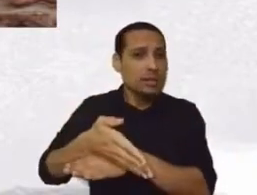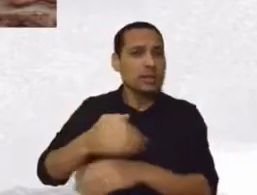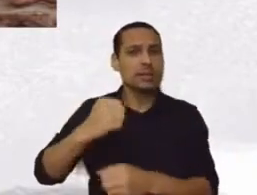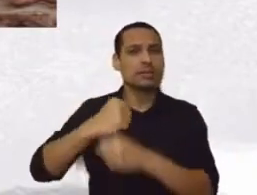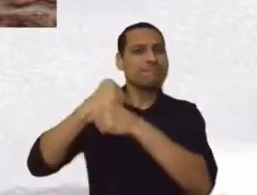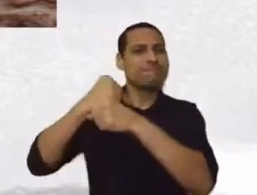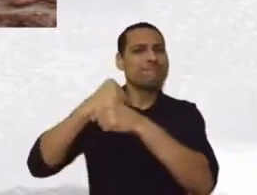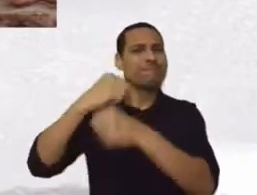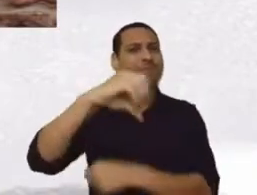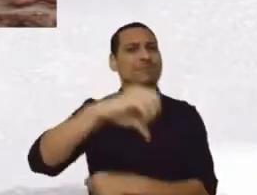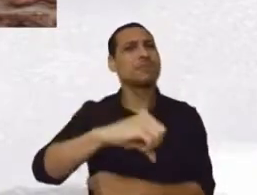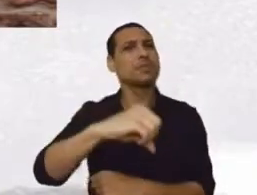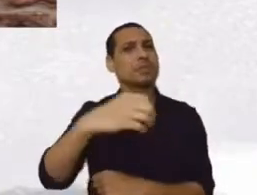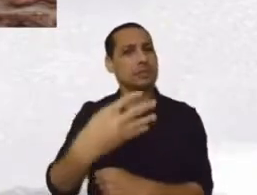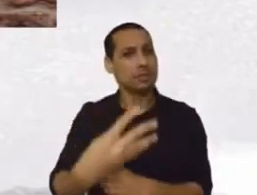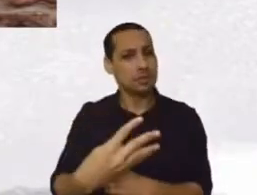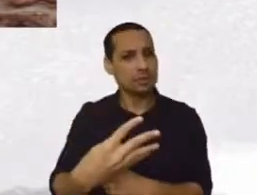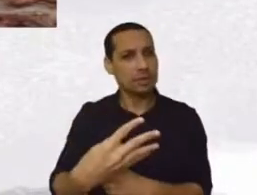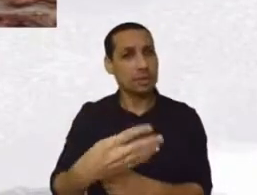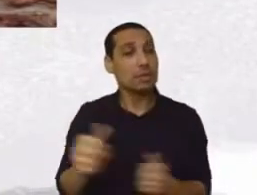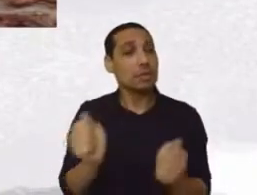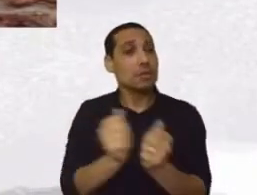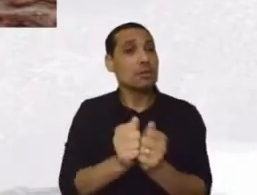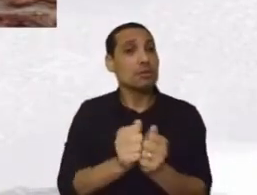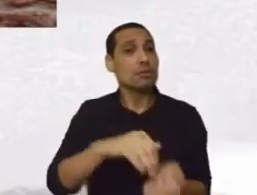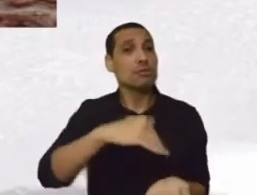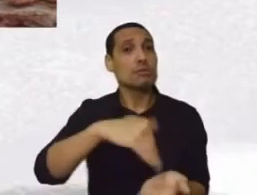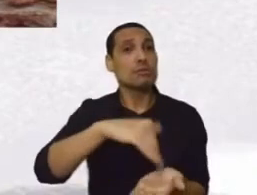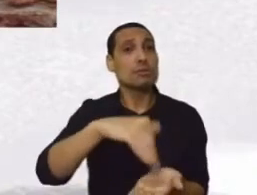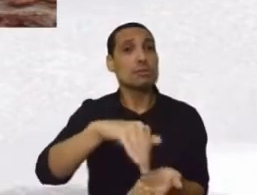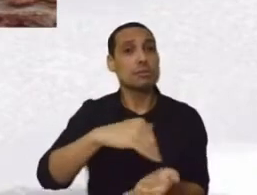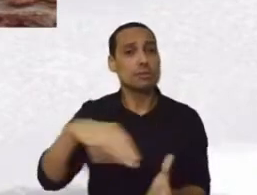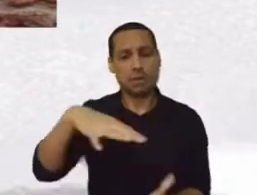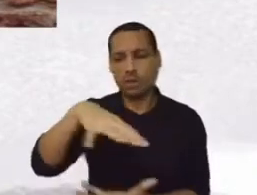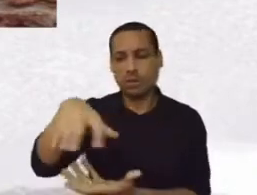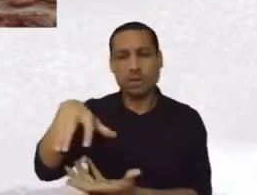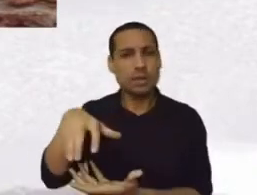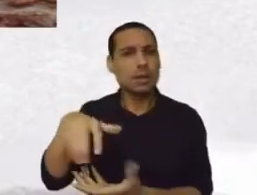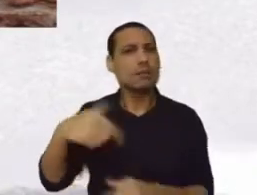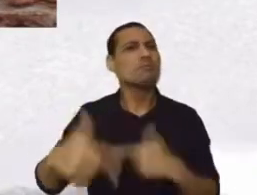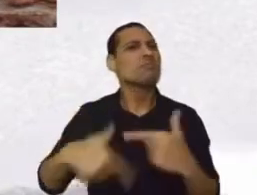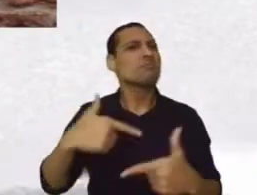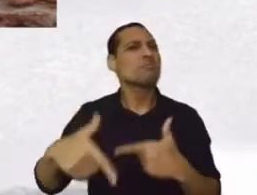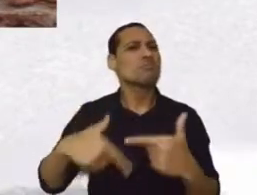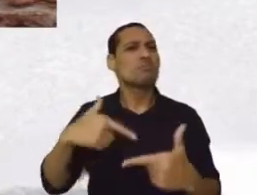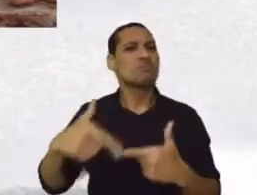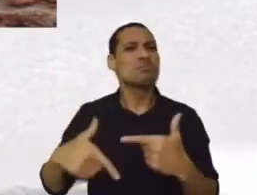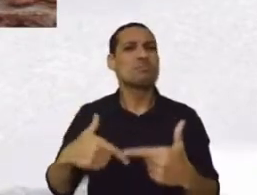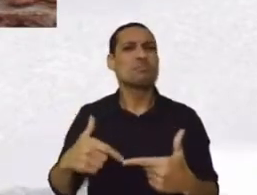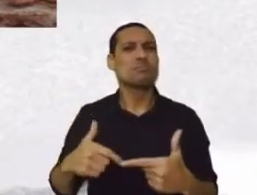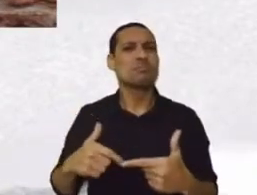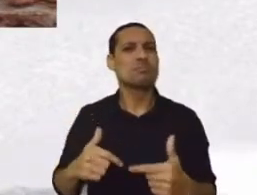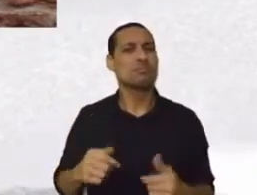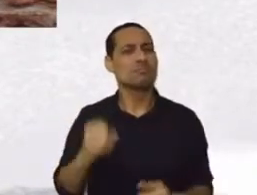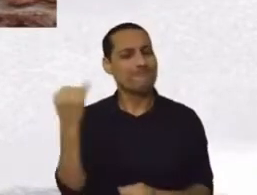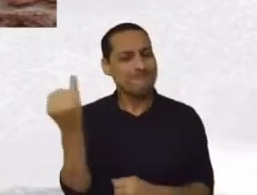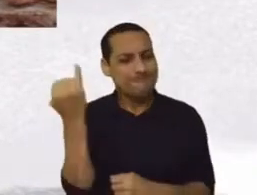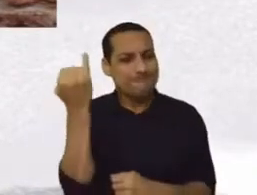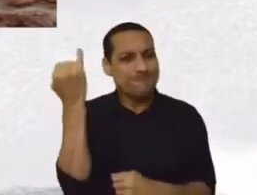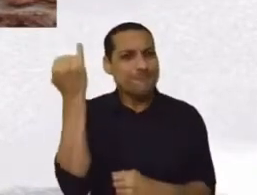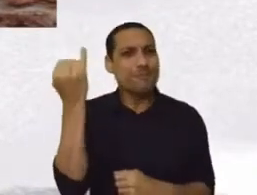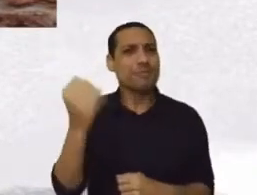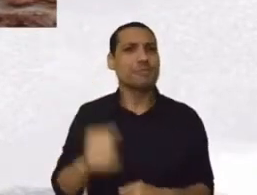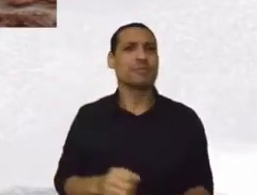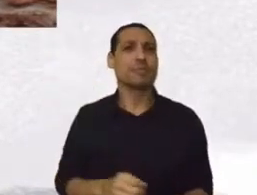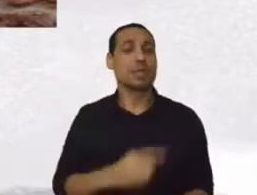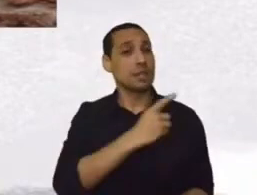internacional, fizemos um trabalho muito bonito e criamos uma amizade muito importante. Mas quero saudar todos os delegados e delegadas